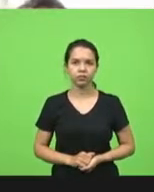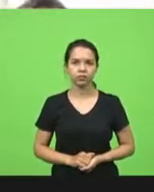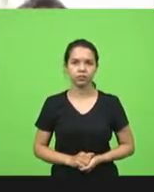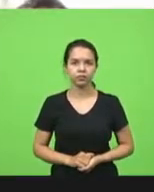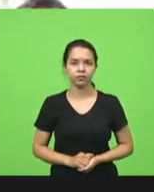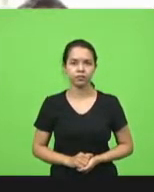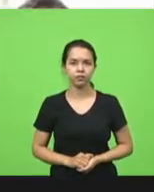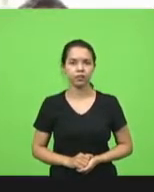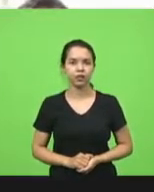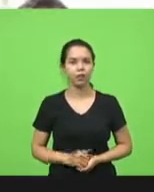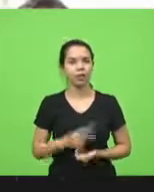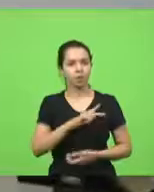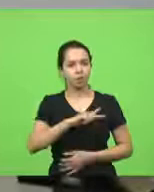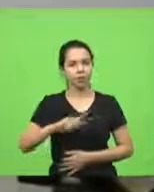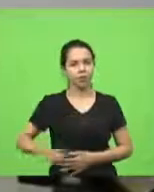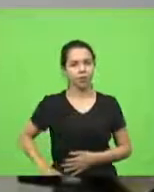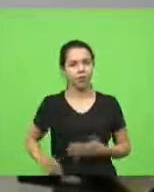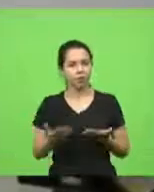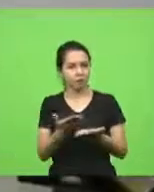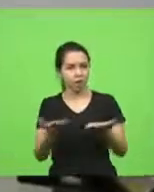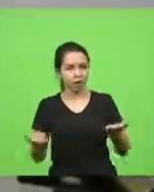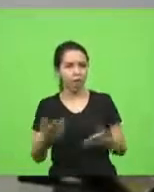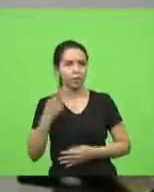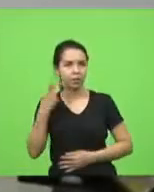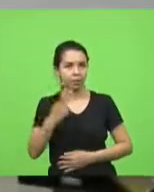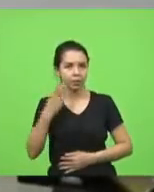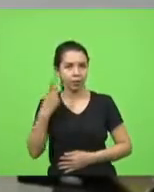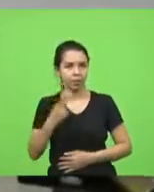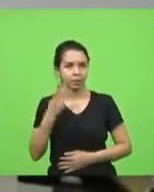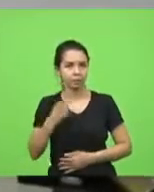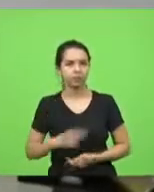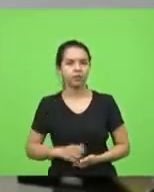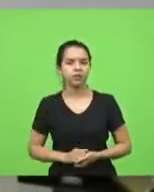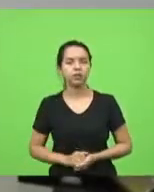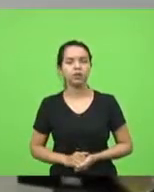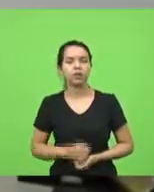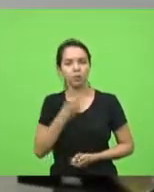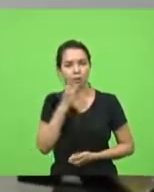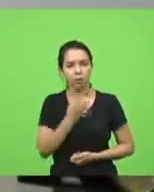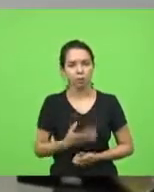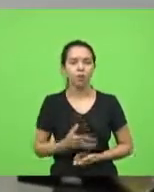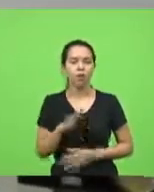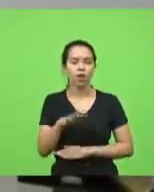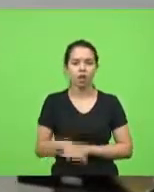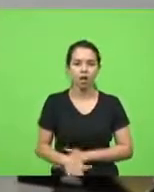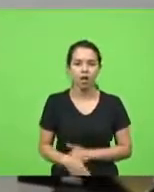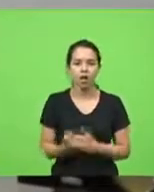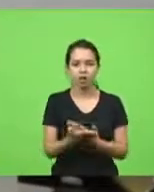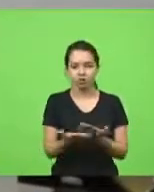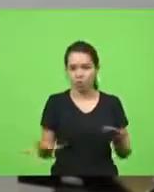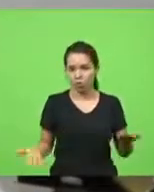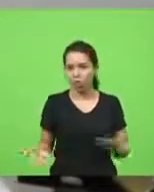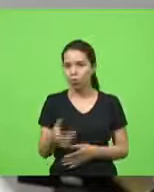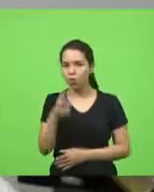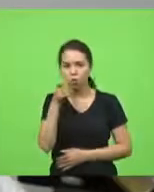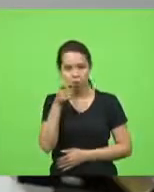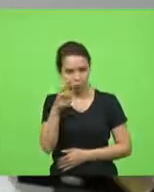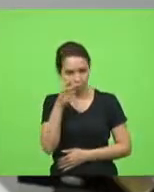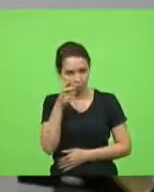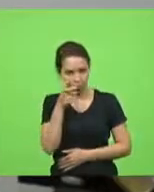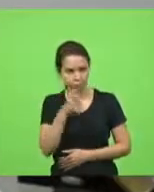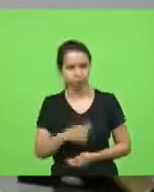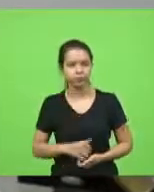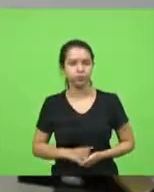Senhor presidente, senhoras e senhores parlamentares, uma excelente tarde a todos, as pessoas que estão nos ouvindo. Eu